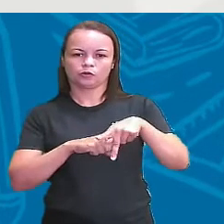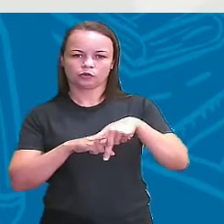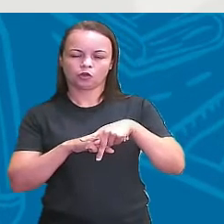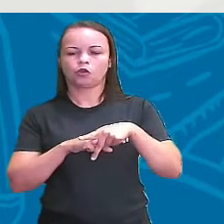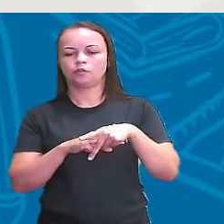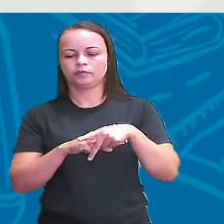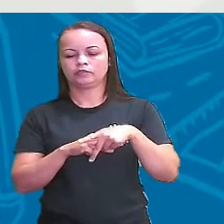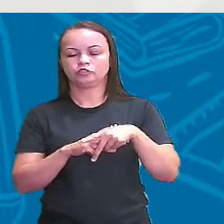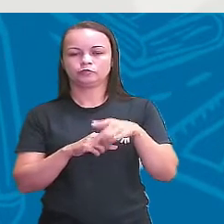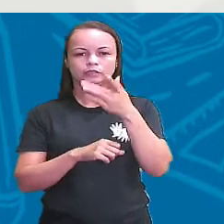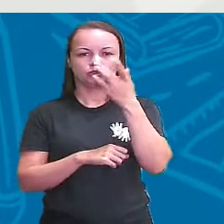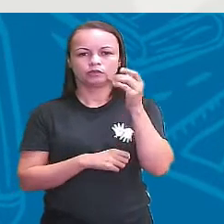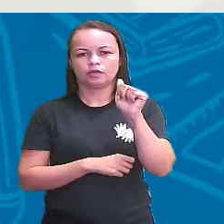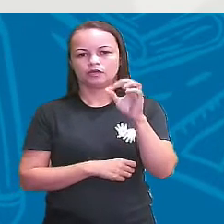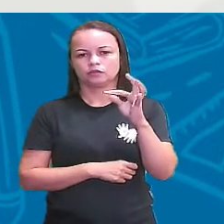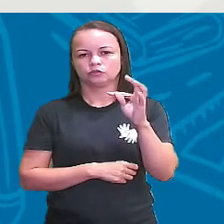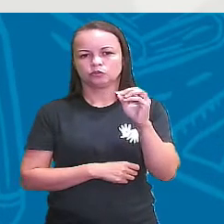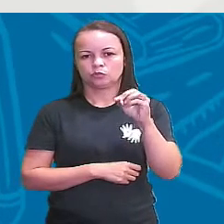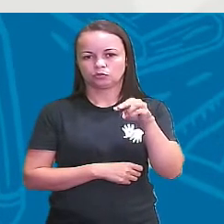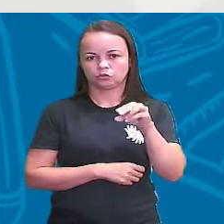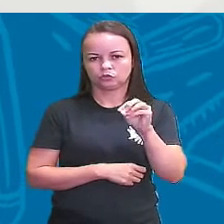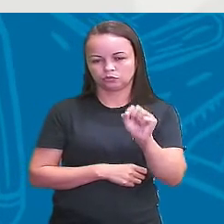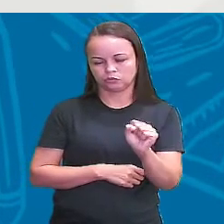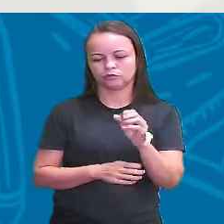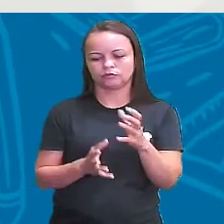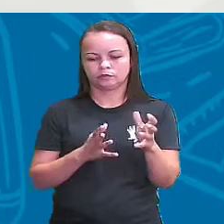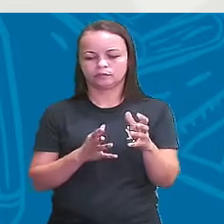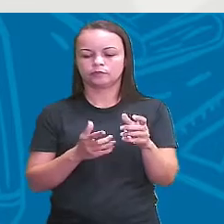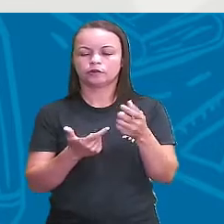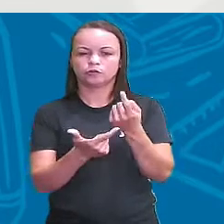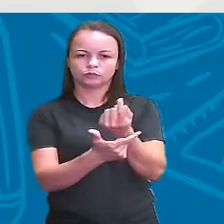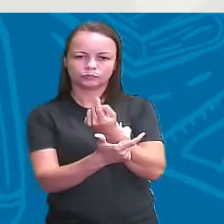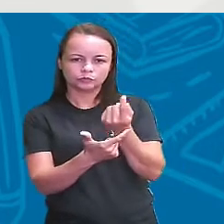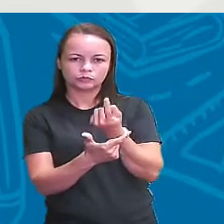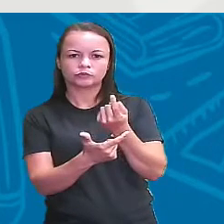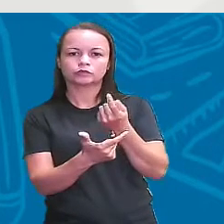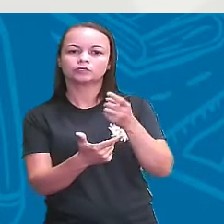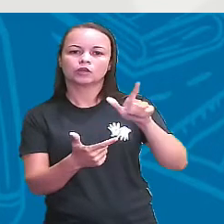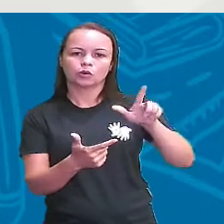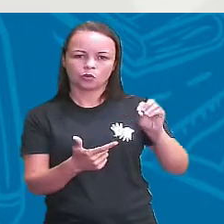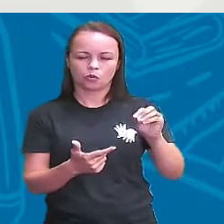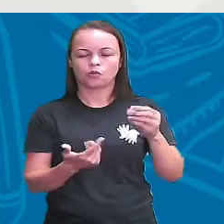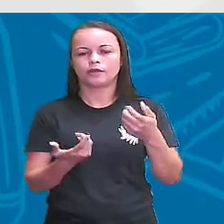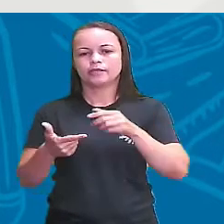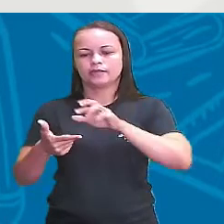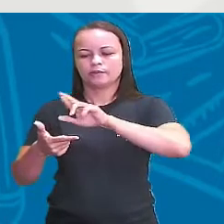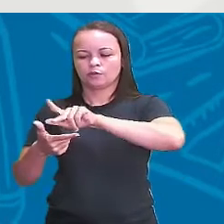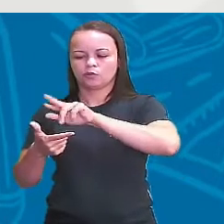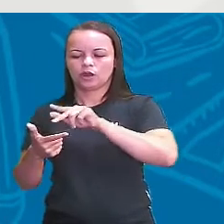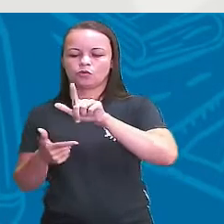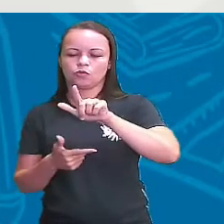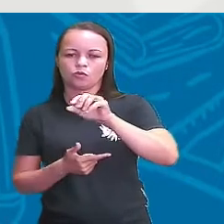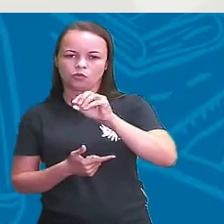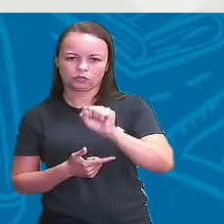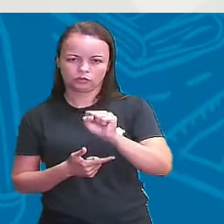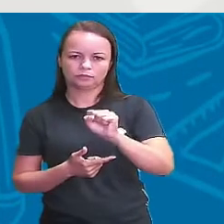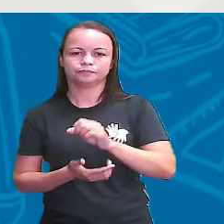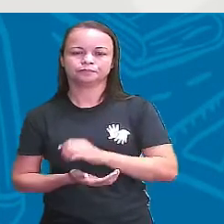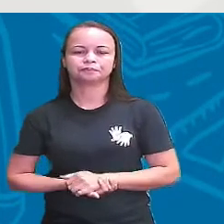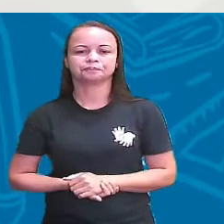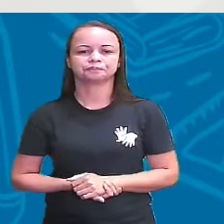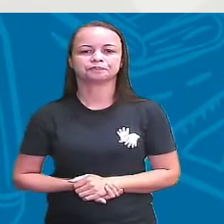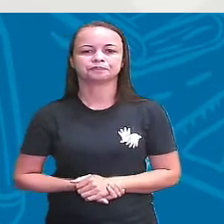personal átono. Lo para o singular, los para o plural, tá bom?